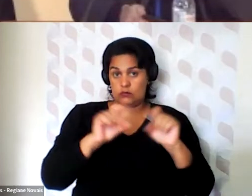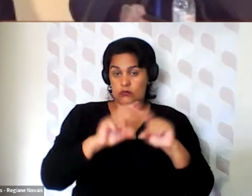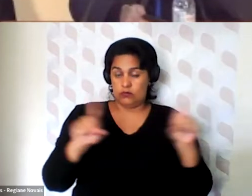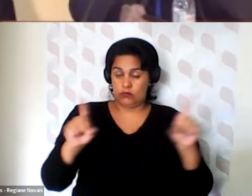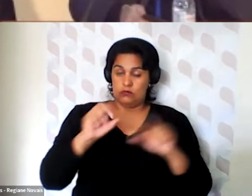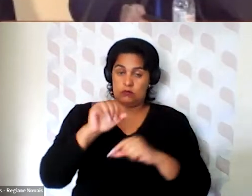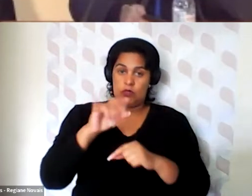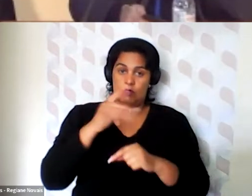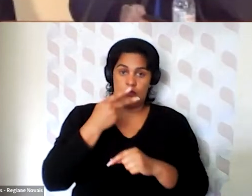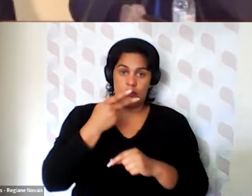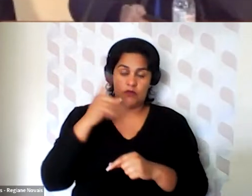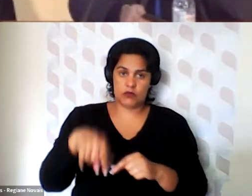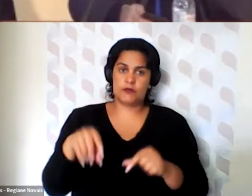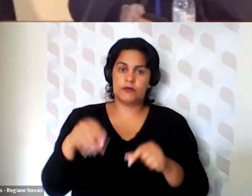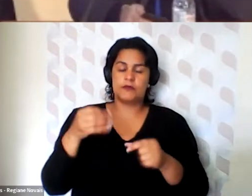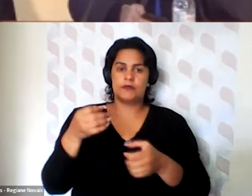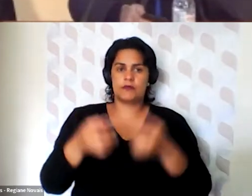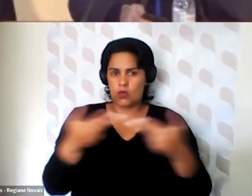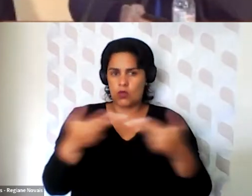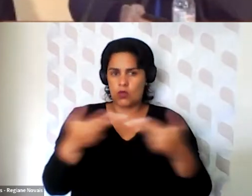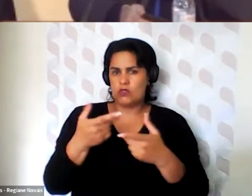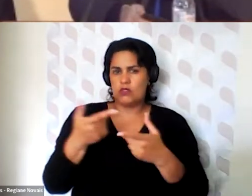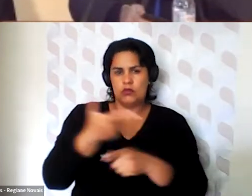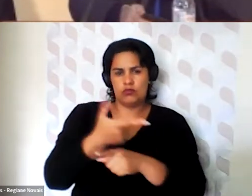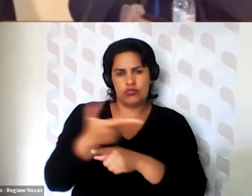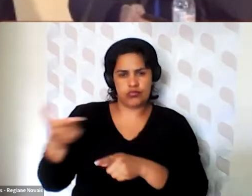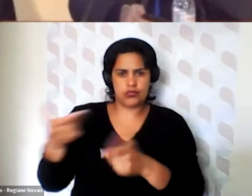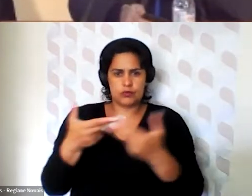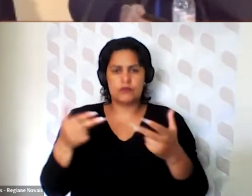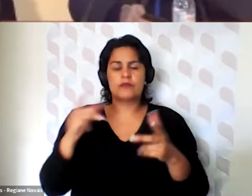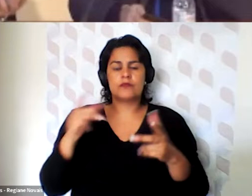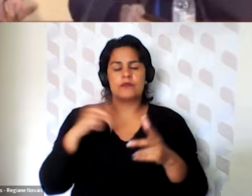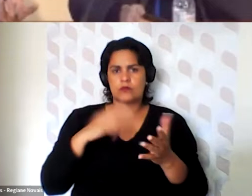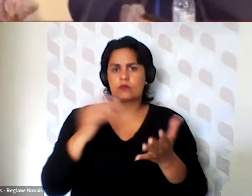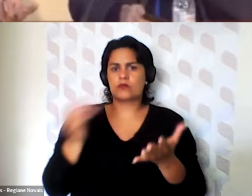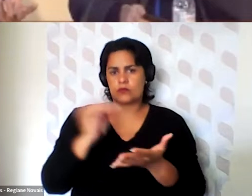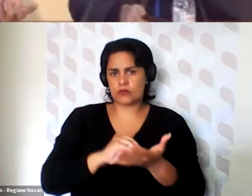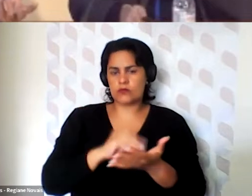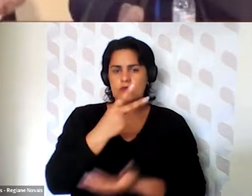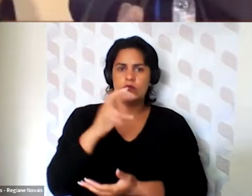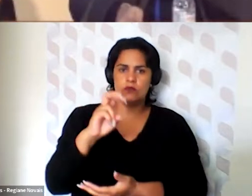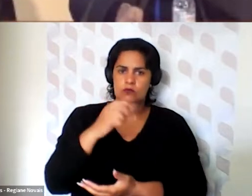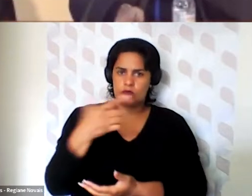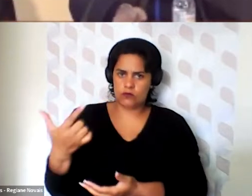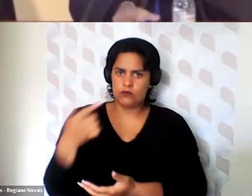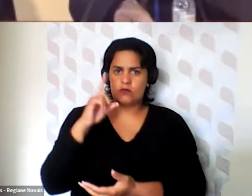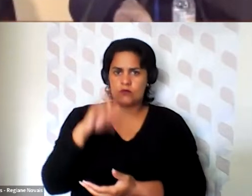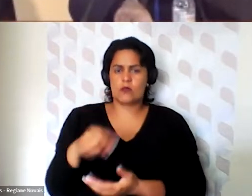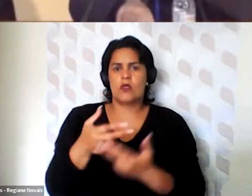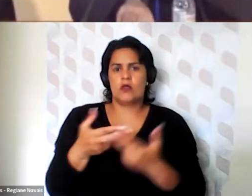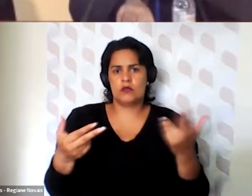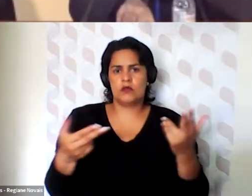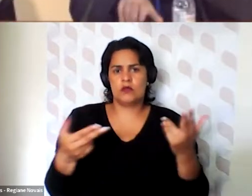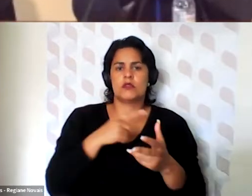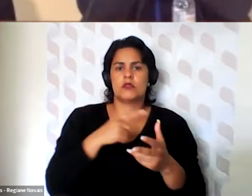da organização. E isso é resultado de conversas entre os países, entre os especialistas,